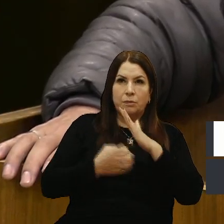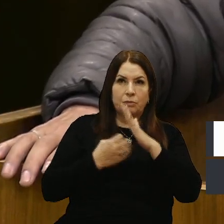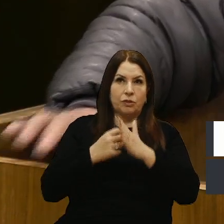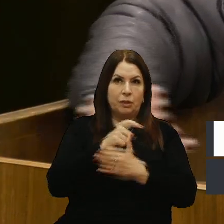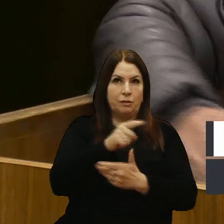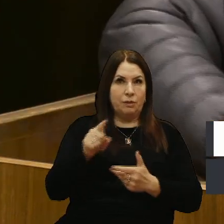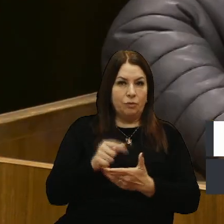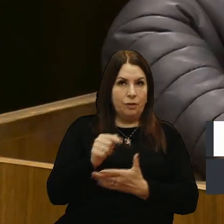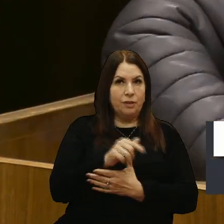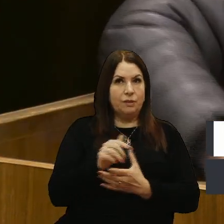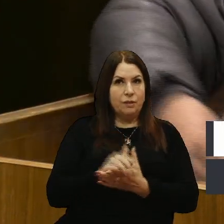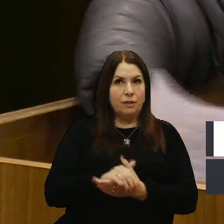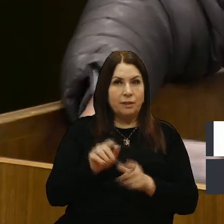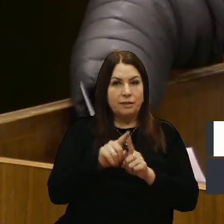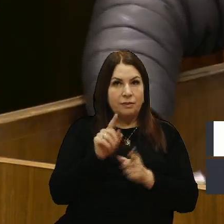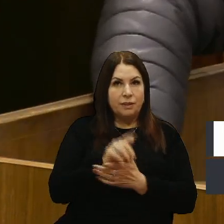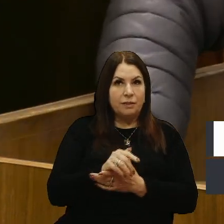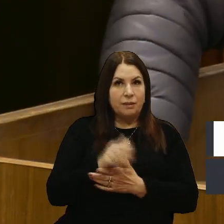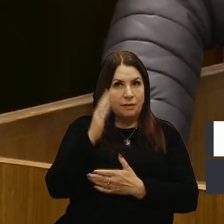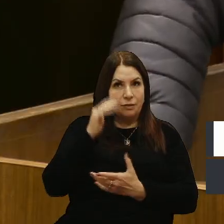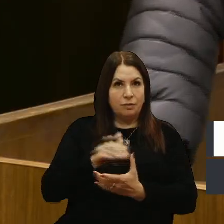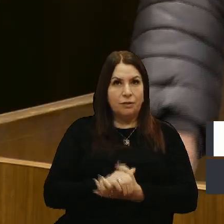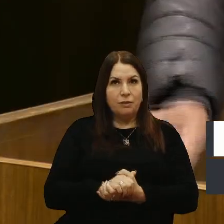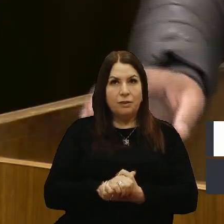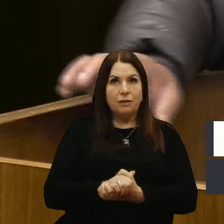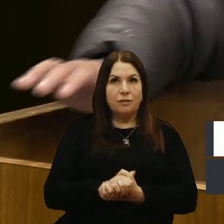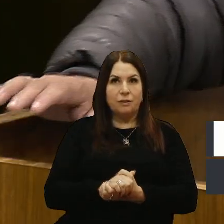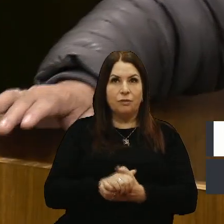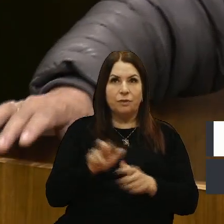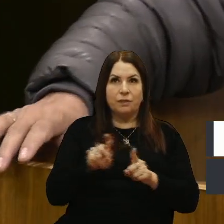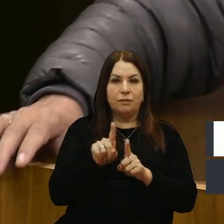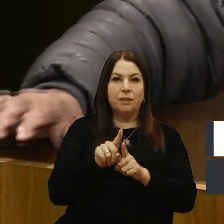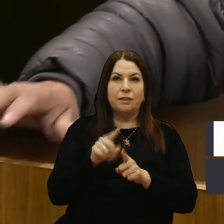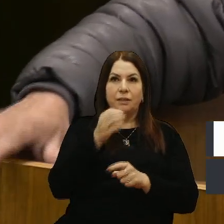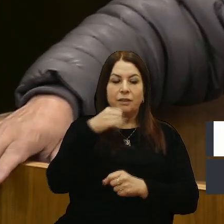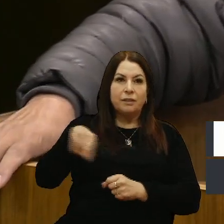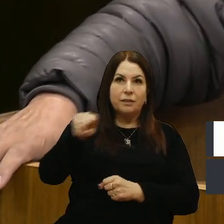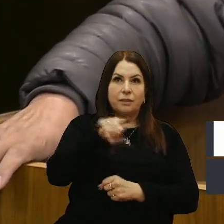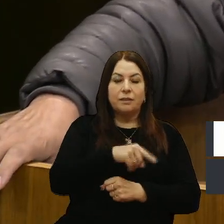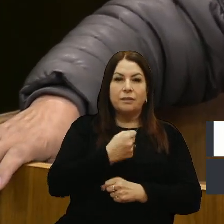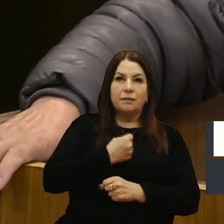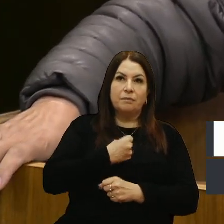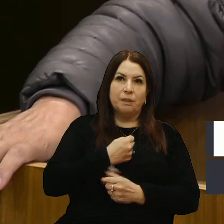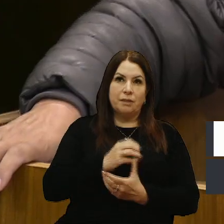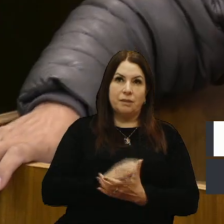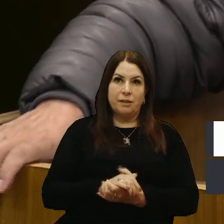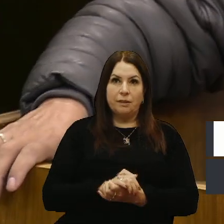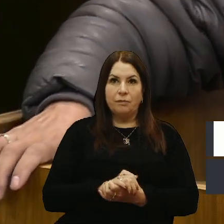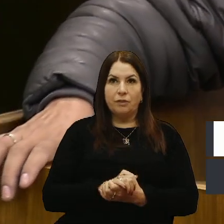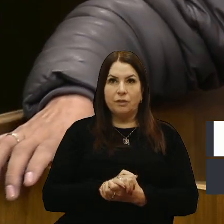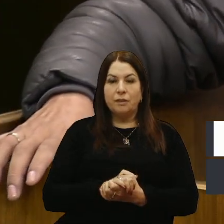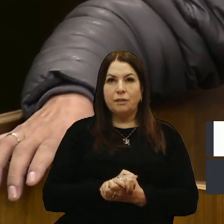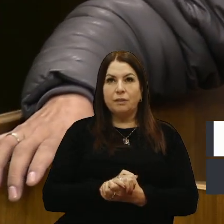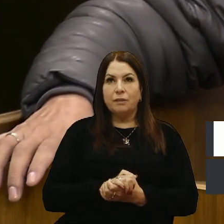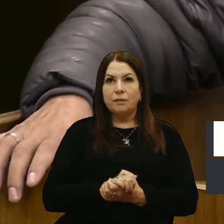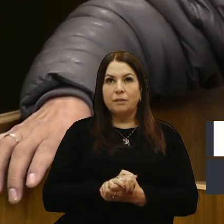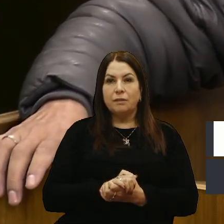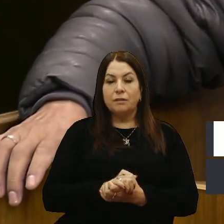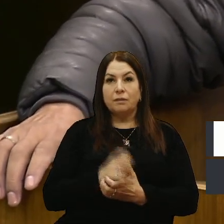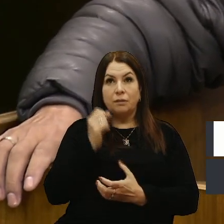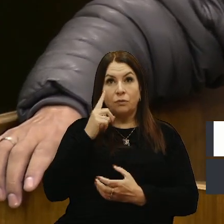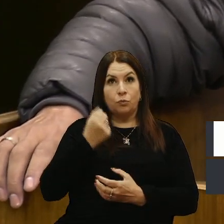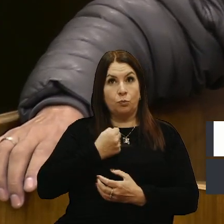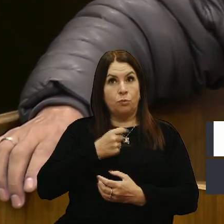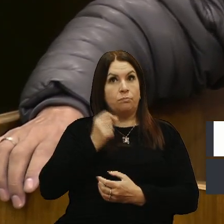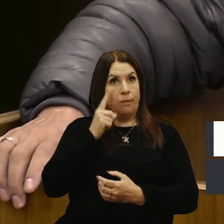aí, a gente sabe bem como é que é. Caxias do Sul, a gente tem números aqui que, para mim, são alarmantes. Nós